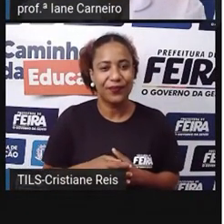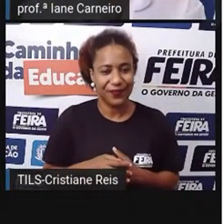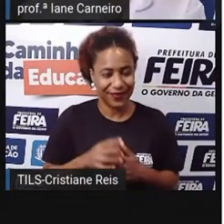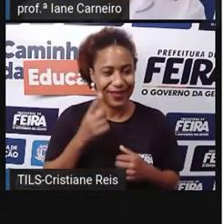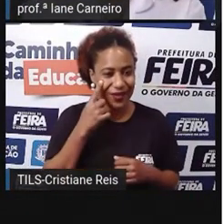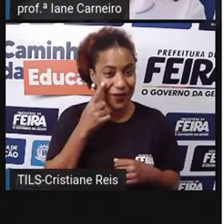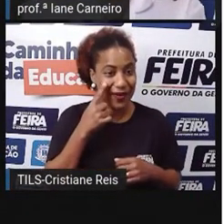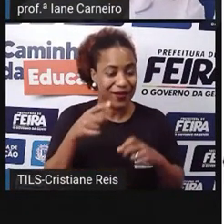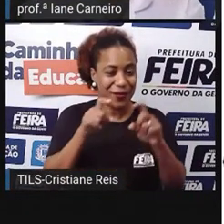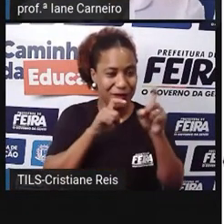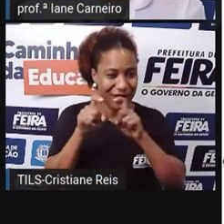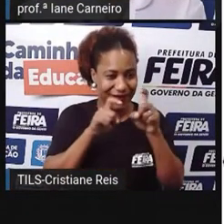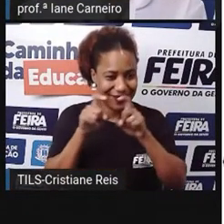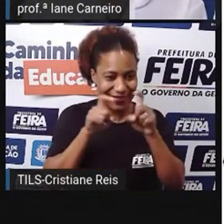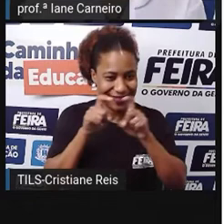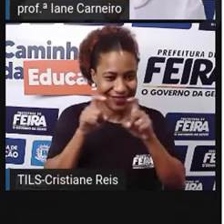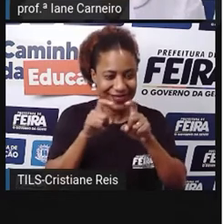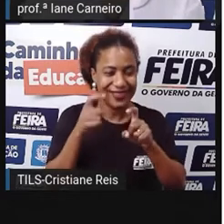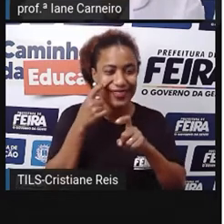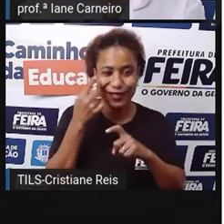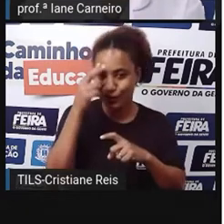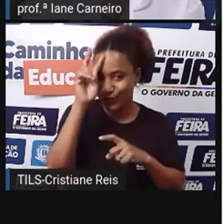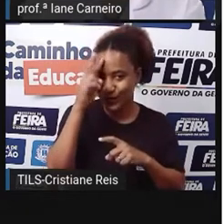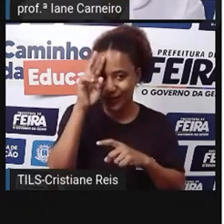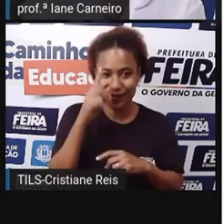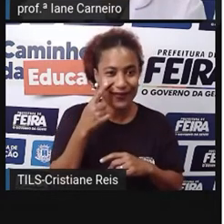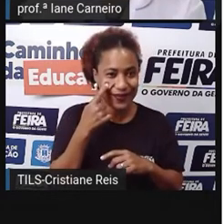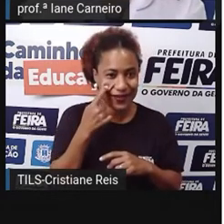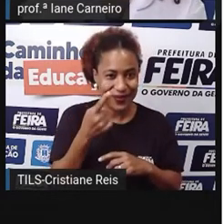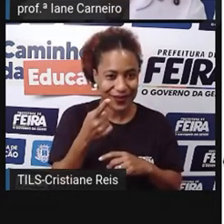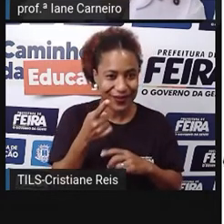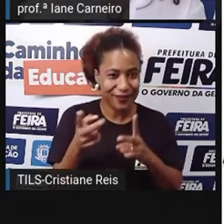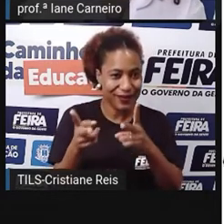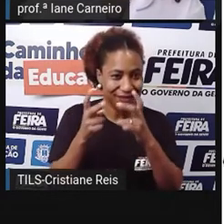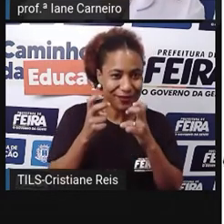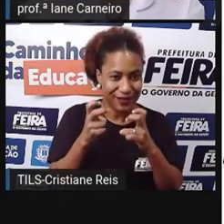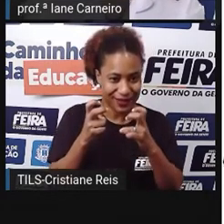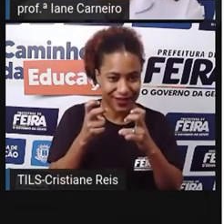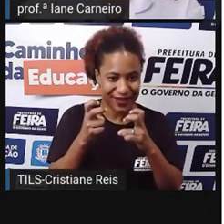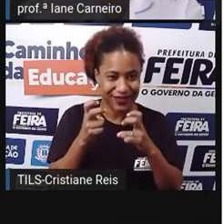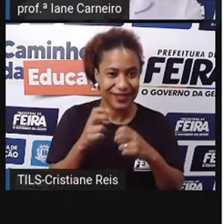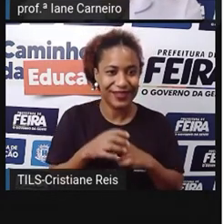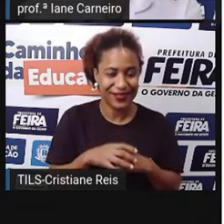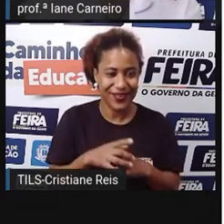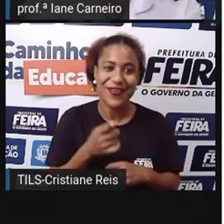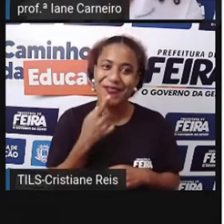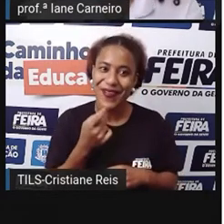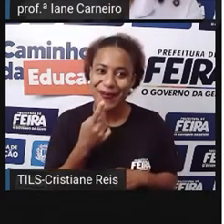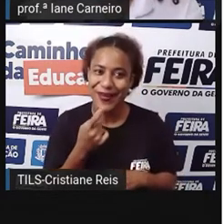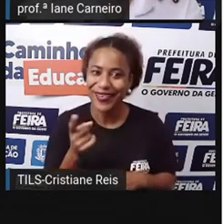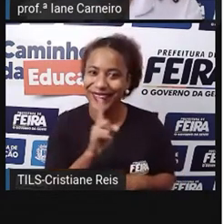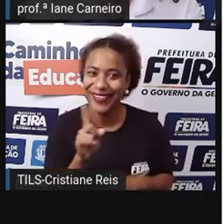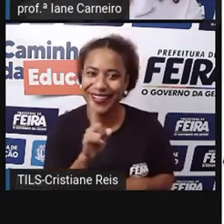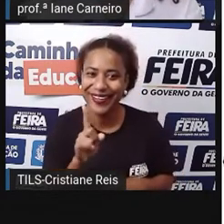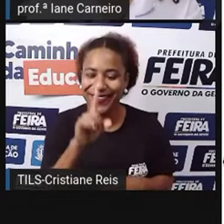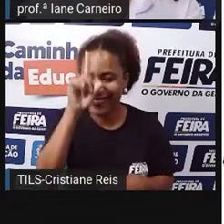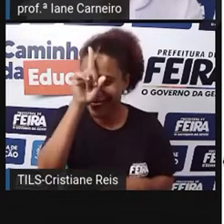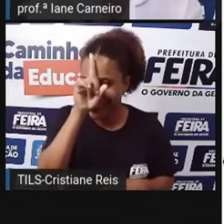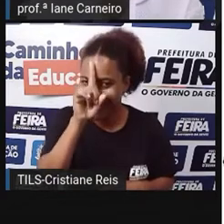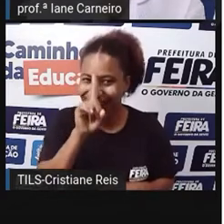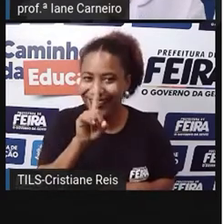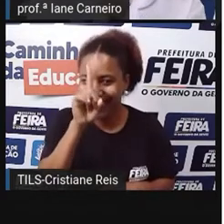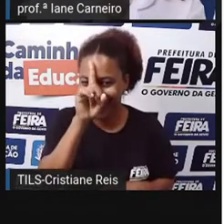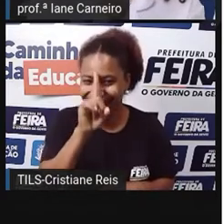da Chapeuzinho Vermelho? Olha só, vocês perceberam que a Chapeuzinho, ó, para falar o vermelho, não foi? É